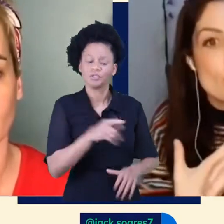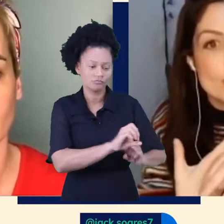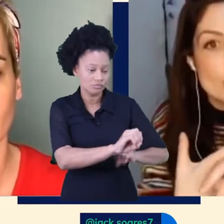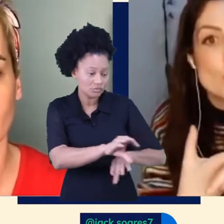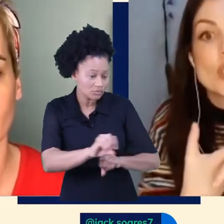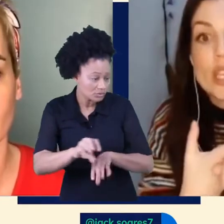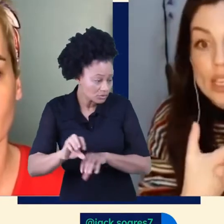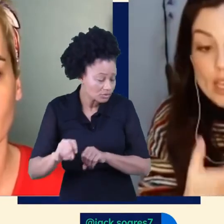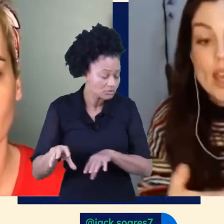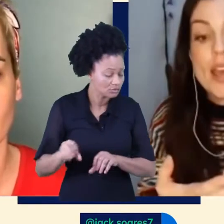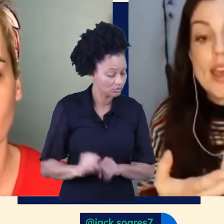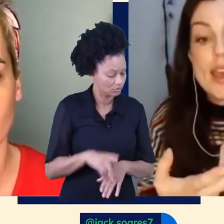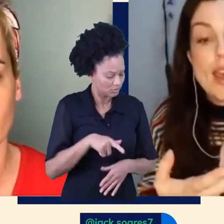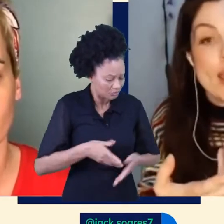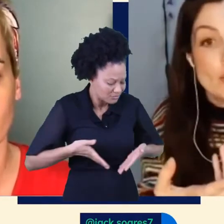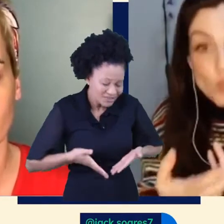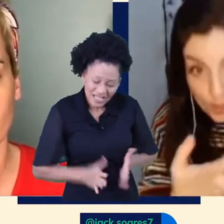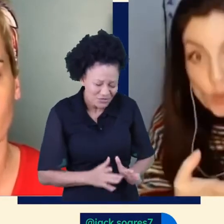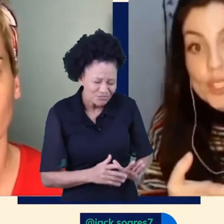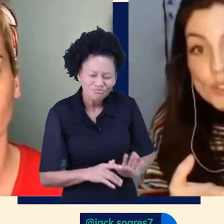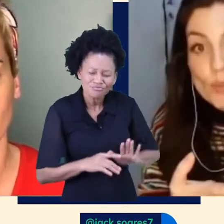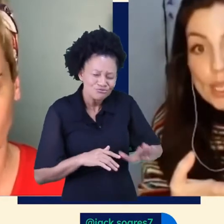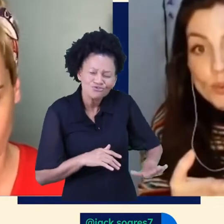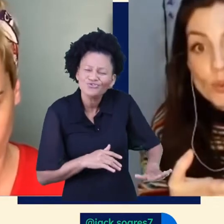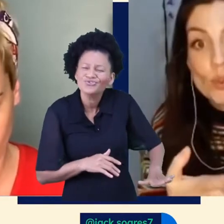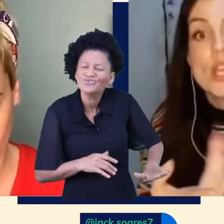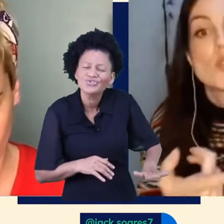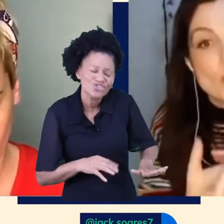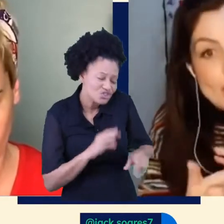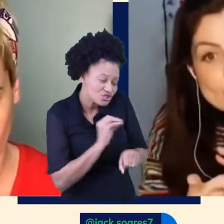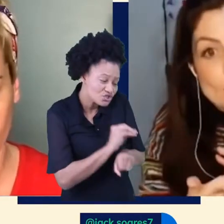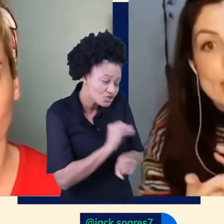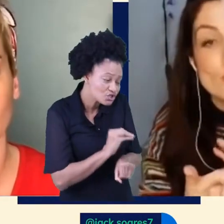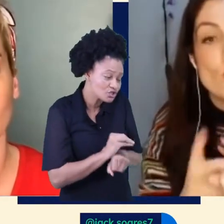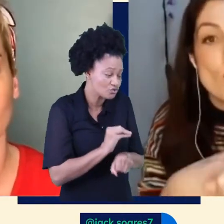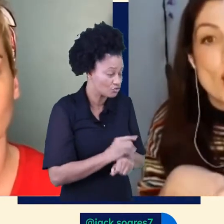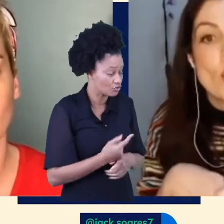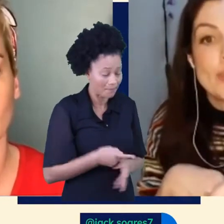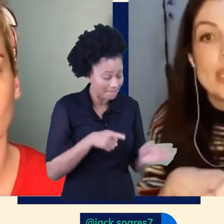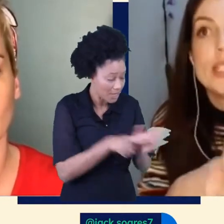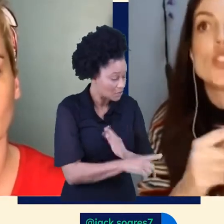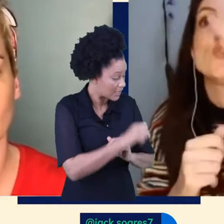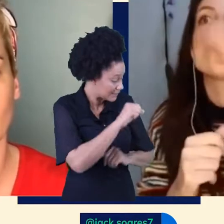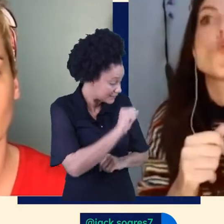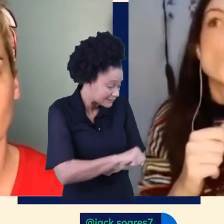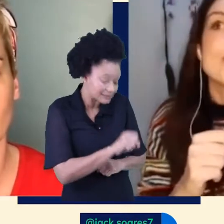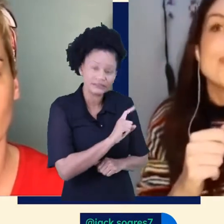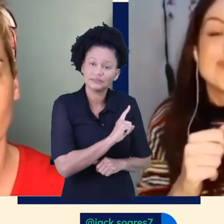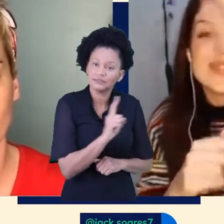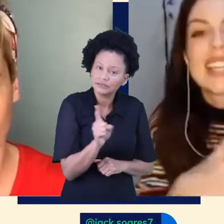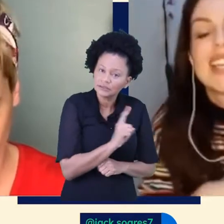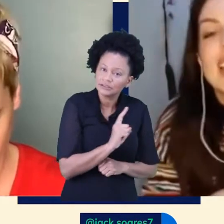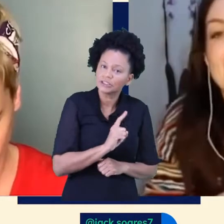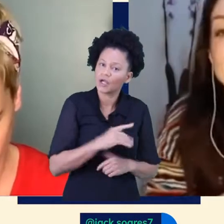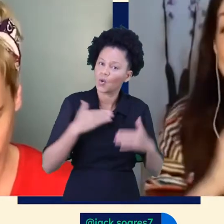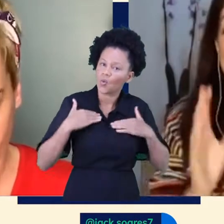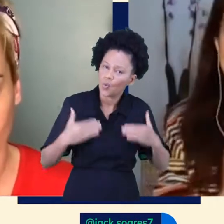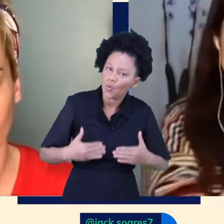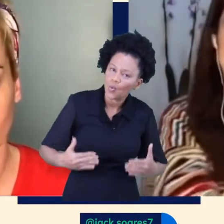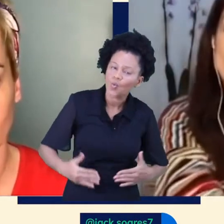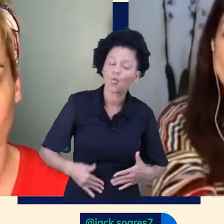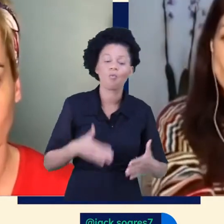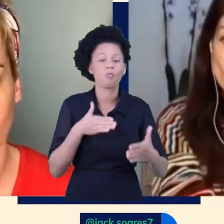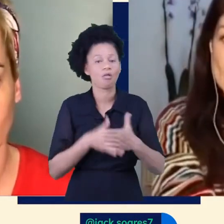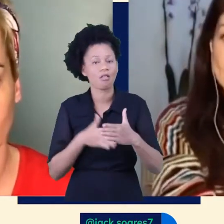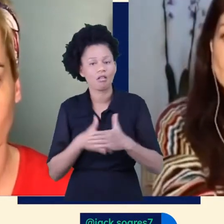muito novinhos, que sobre consentimento, sobre respeito ao limite. Então, é